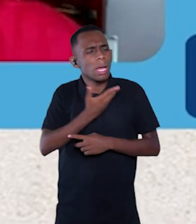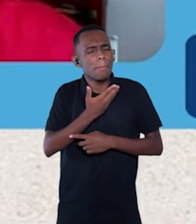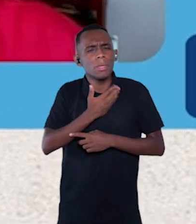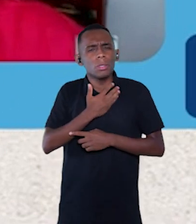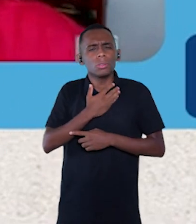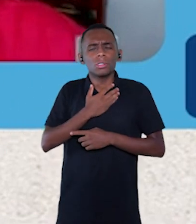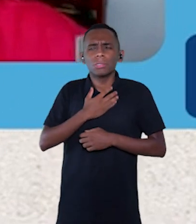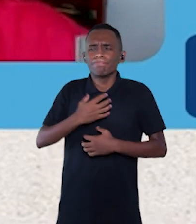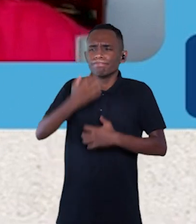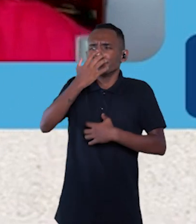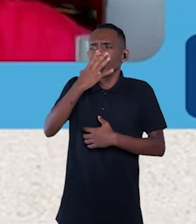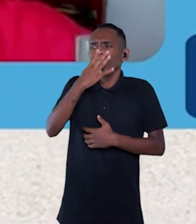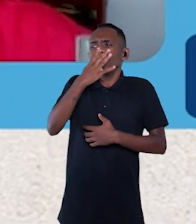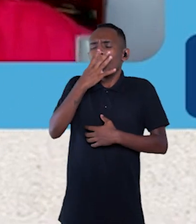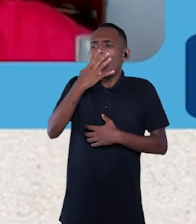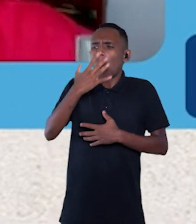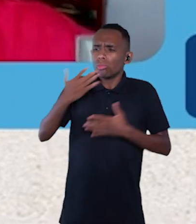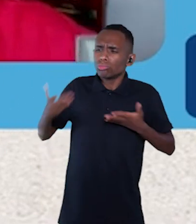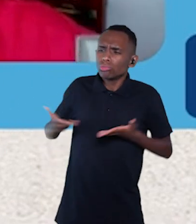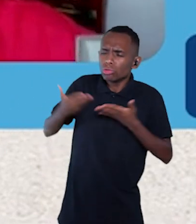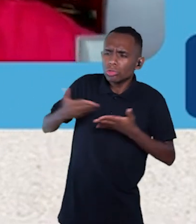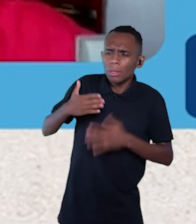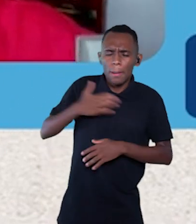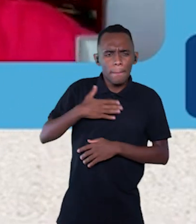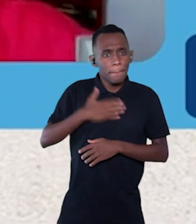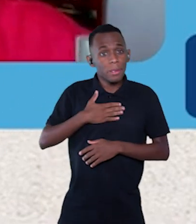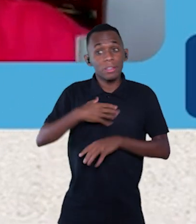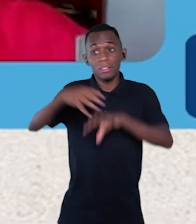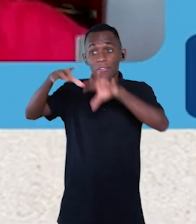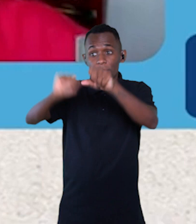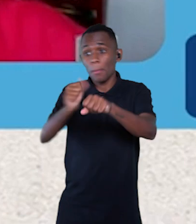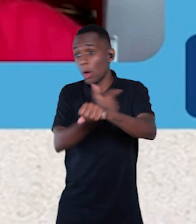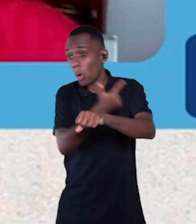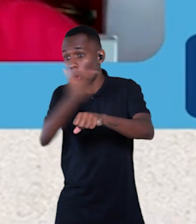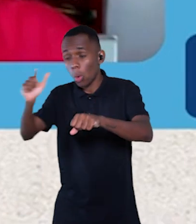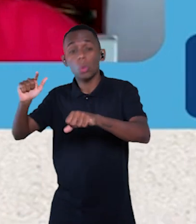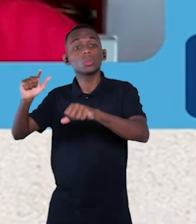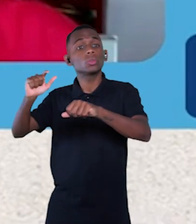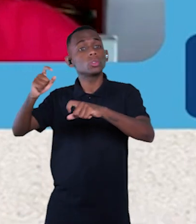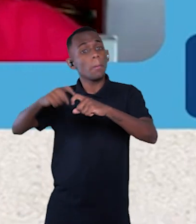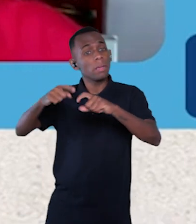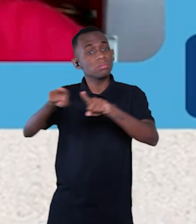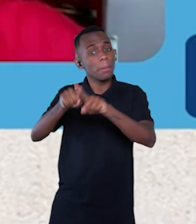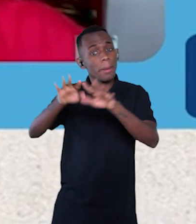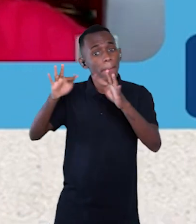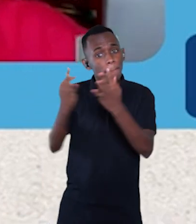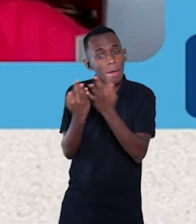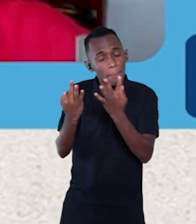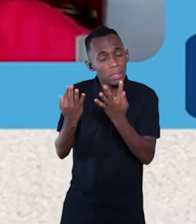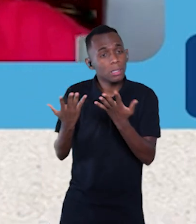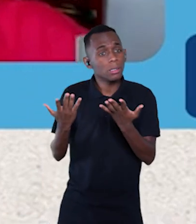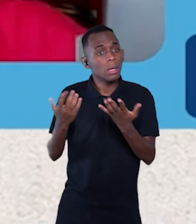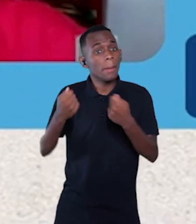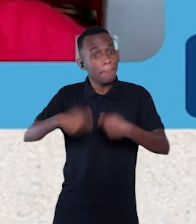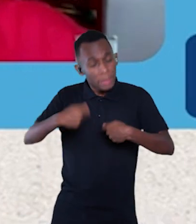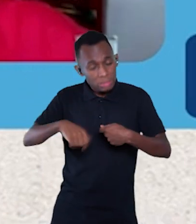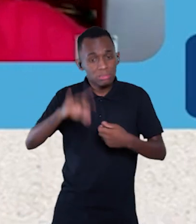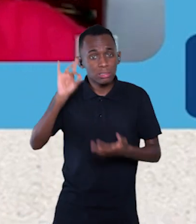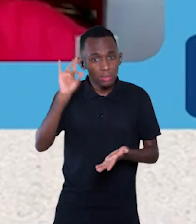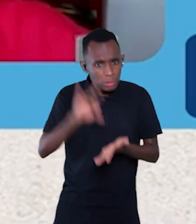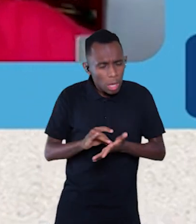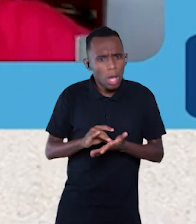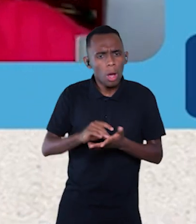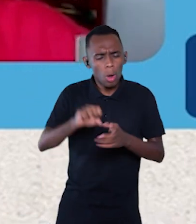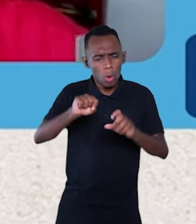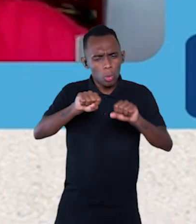são inspiração para mim e que estão lá formando outros médicos, outras médicas de família. Acho que a gente